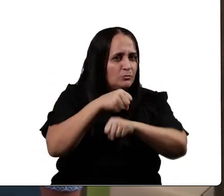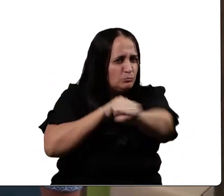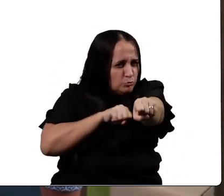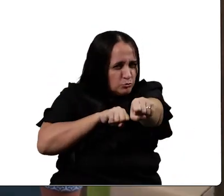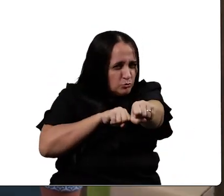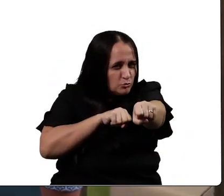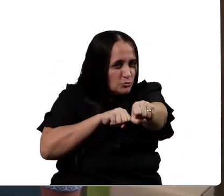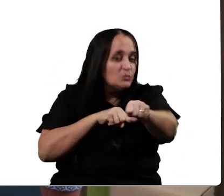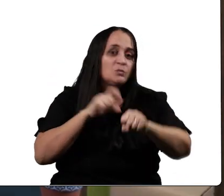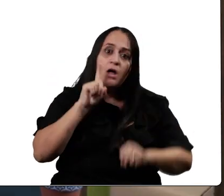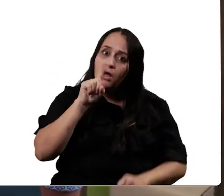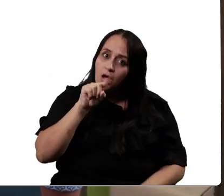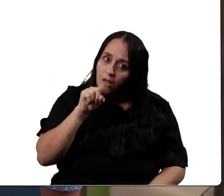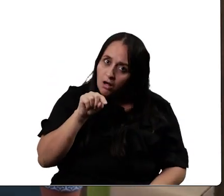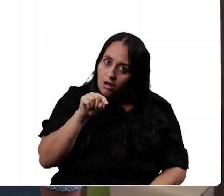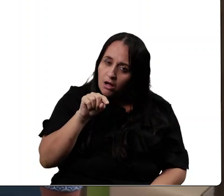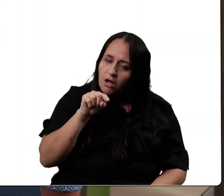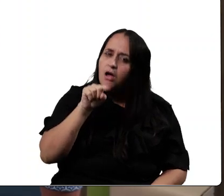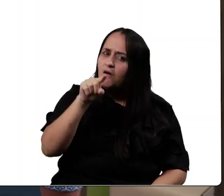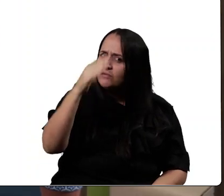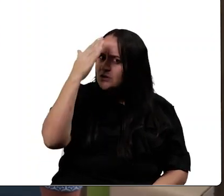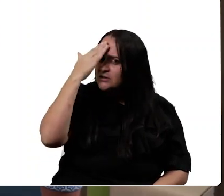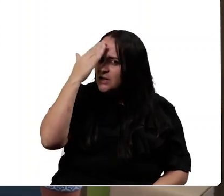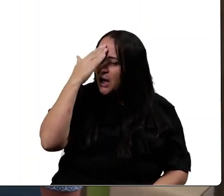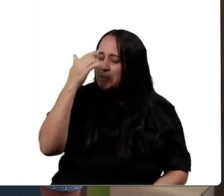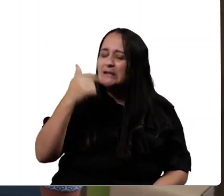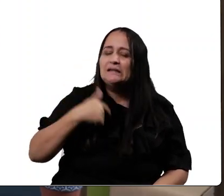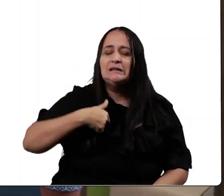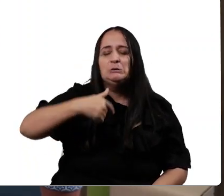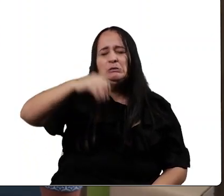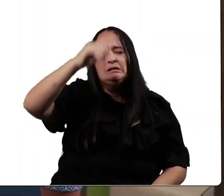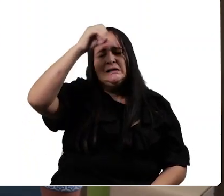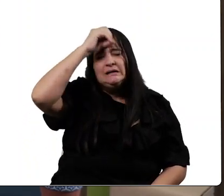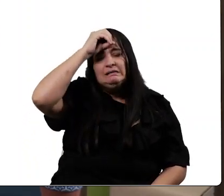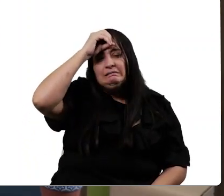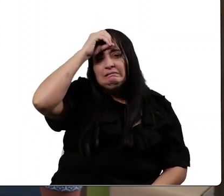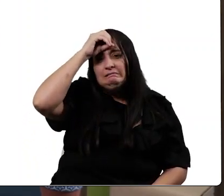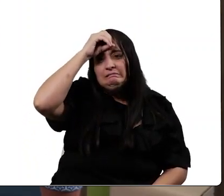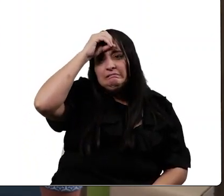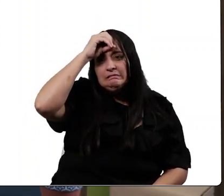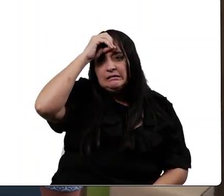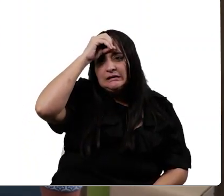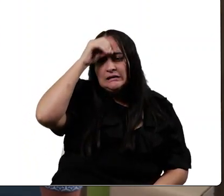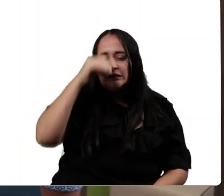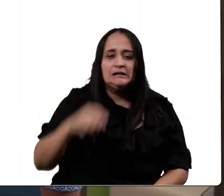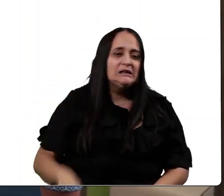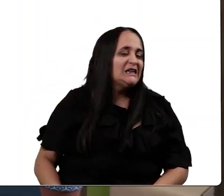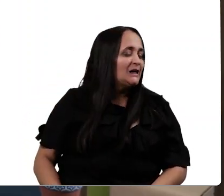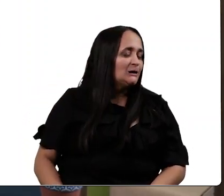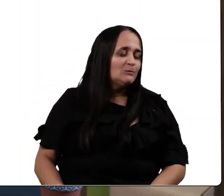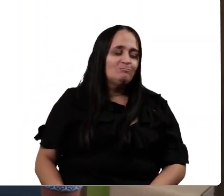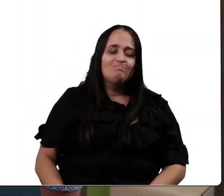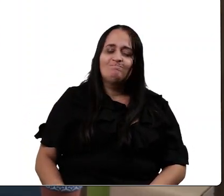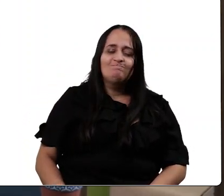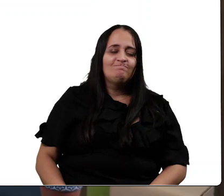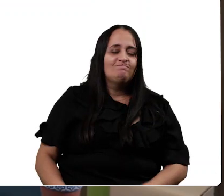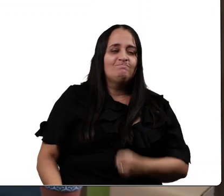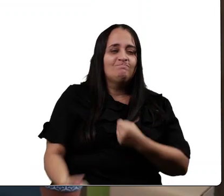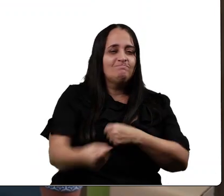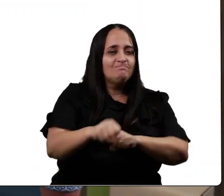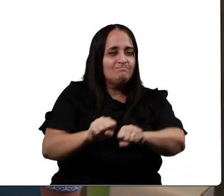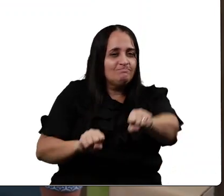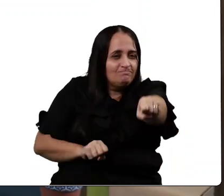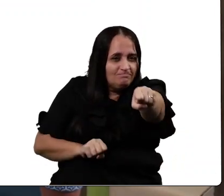Você luta karatê aí? Eu não sei nada de karatê, só sei fazer esse golpe assim, não sei